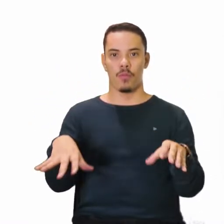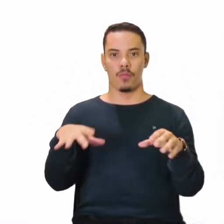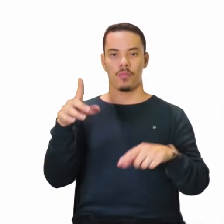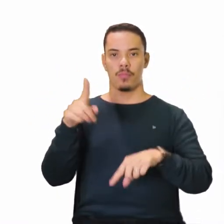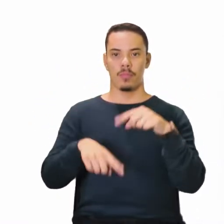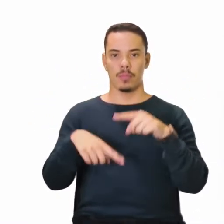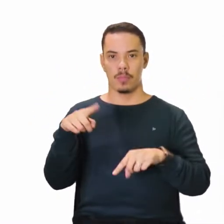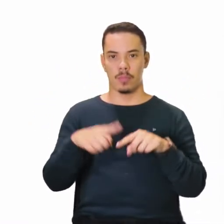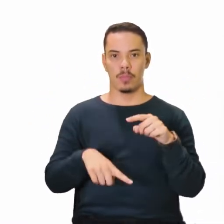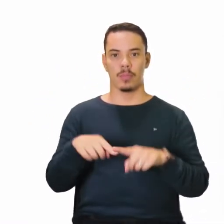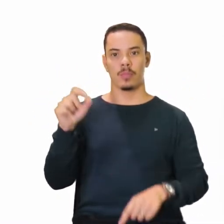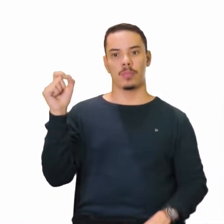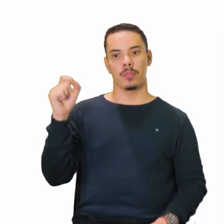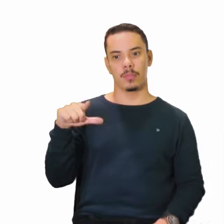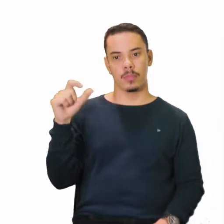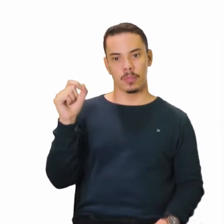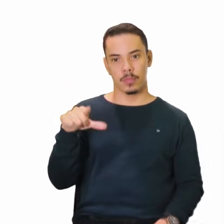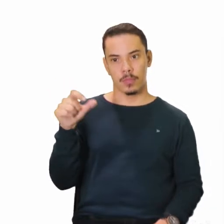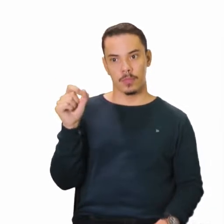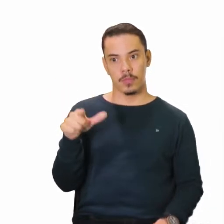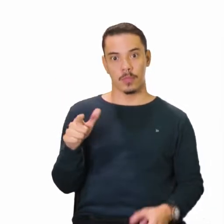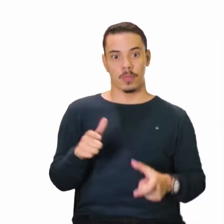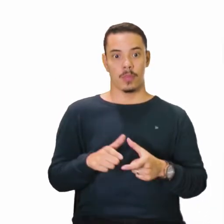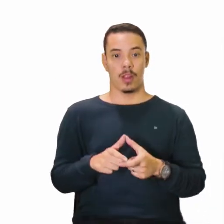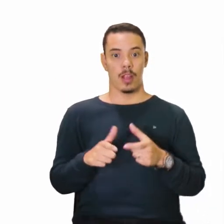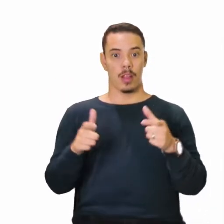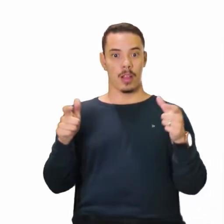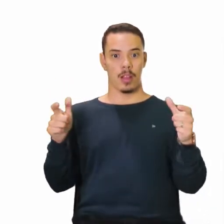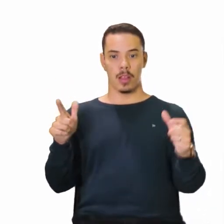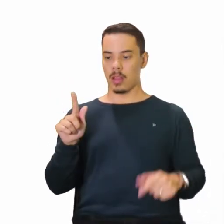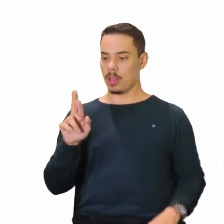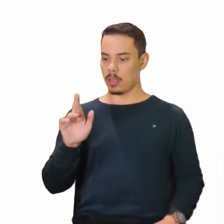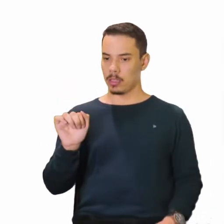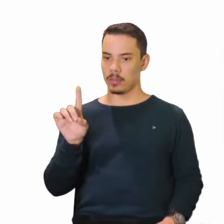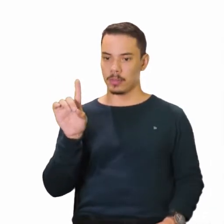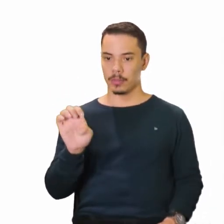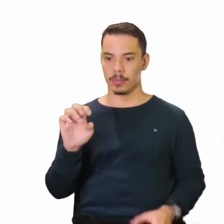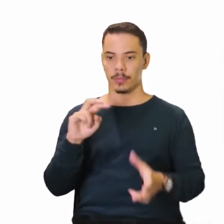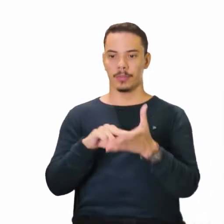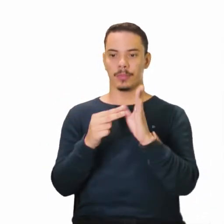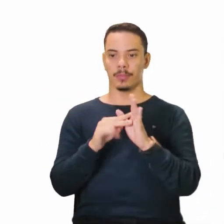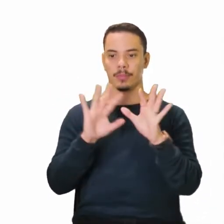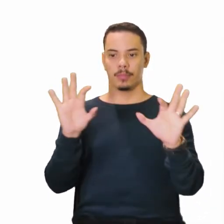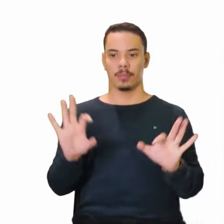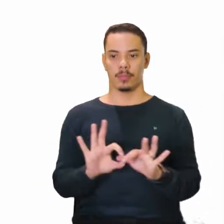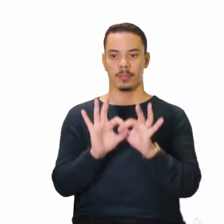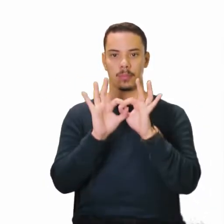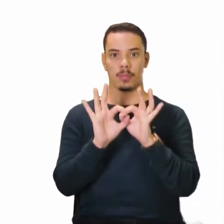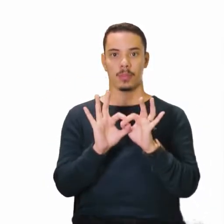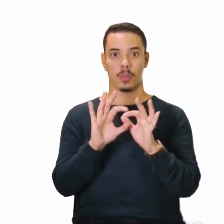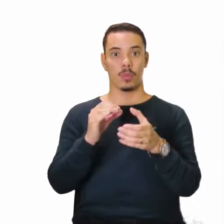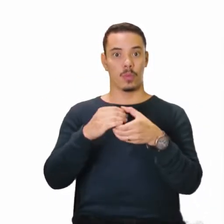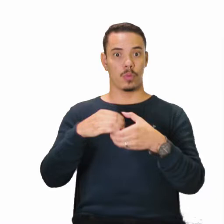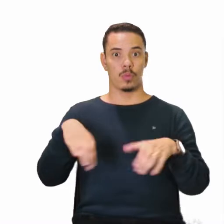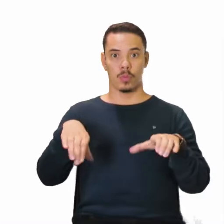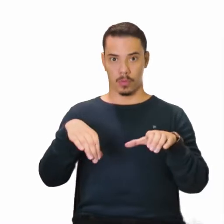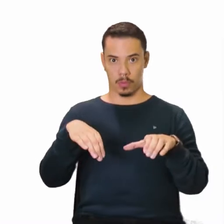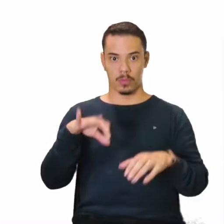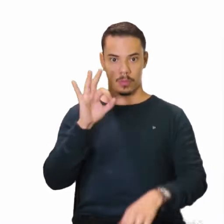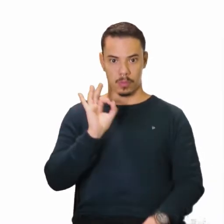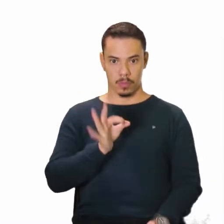louça azul. Olha esse grande. Aí tá caracterizando quem? O ovo, né?